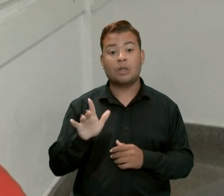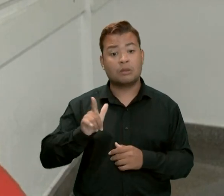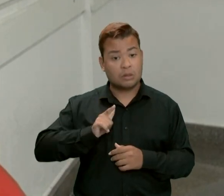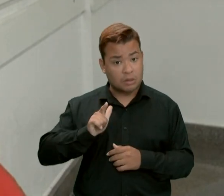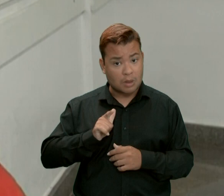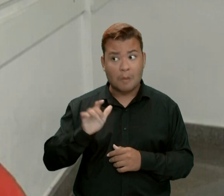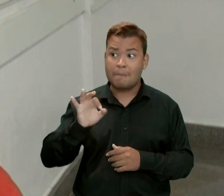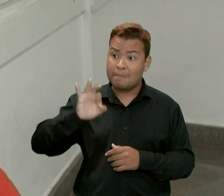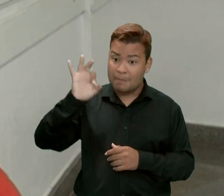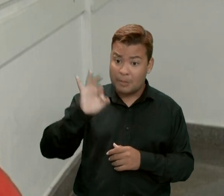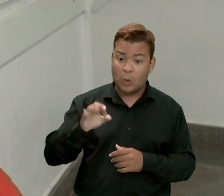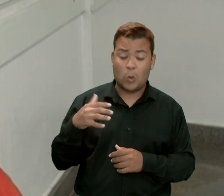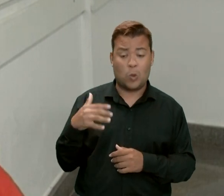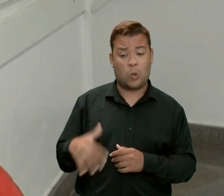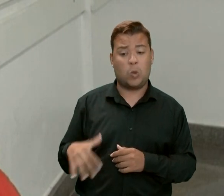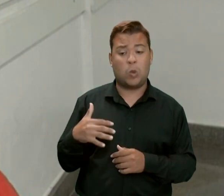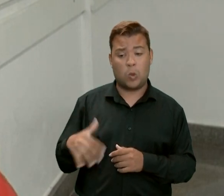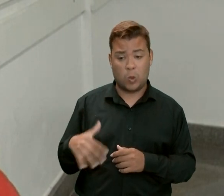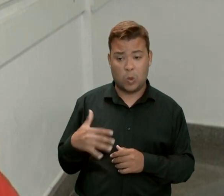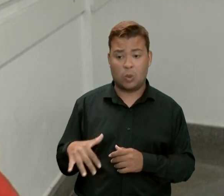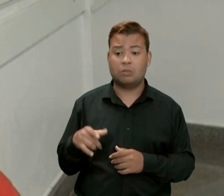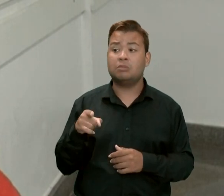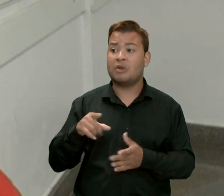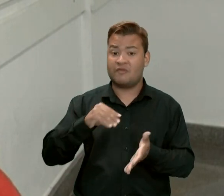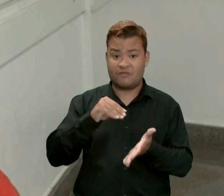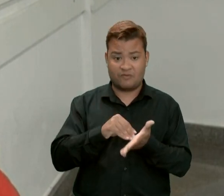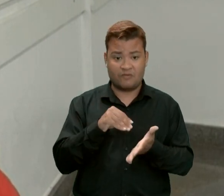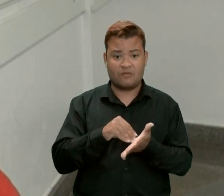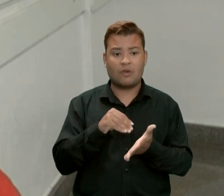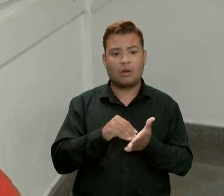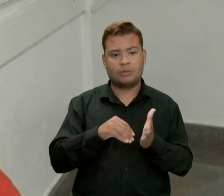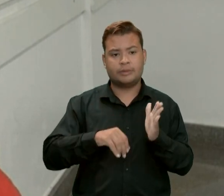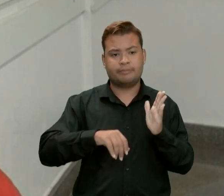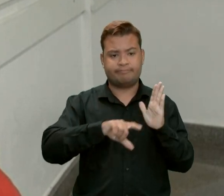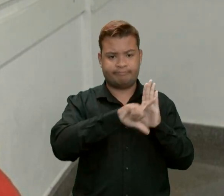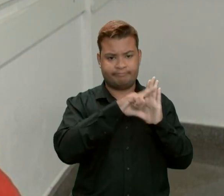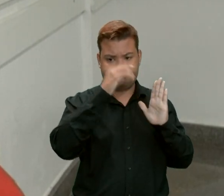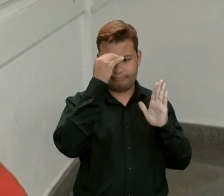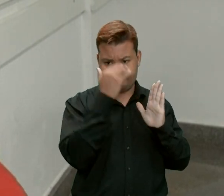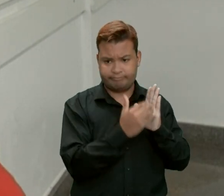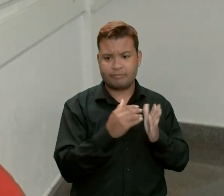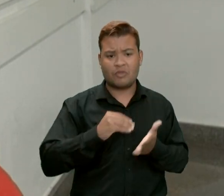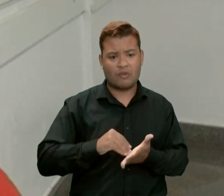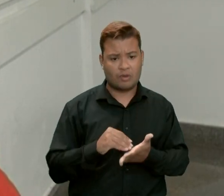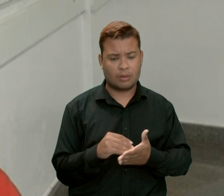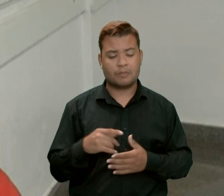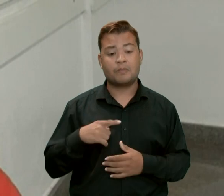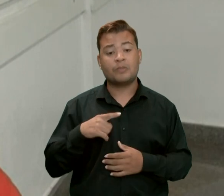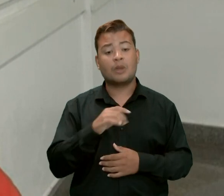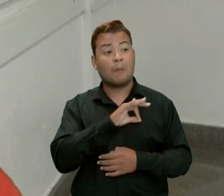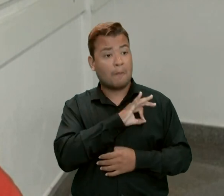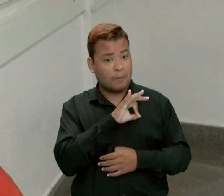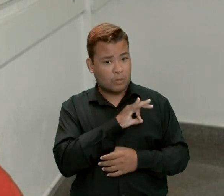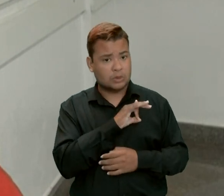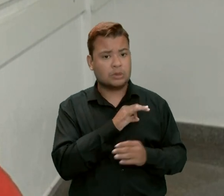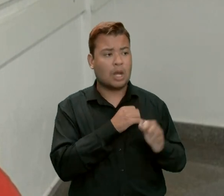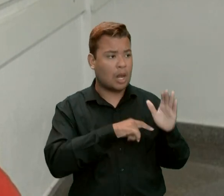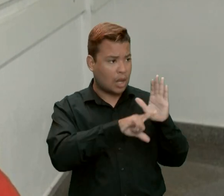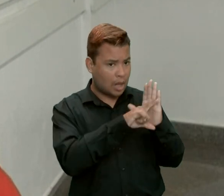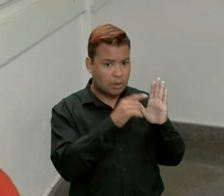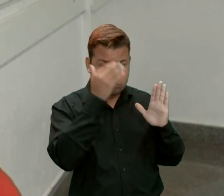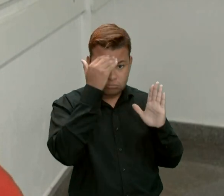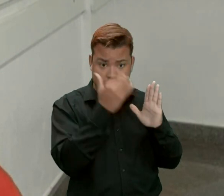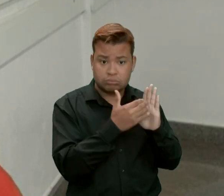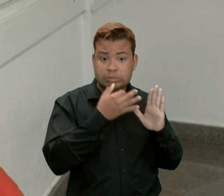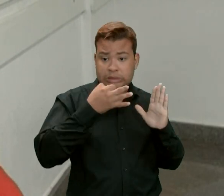parcela grande delas são ações ilegítimas. Aqueles policiais que atuam dentro das regras previstas na lei,